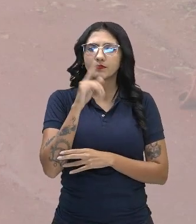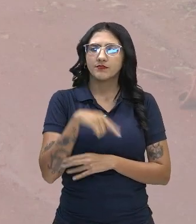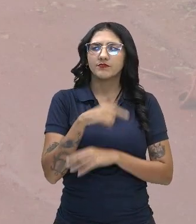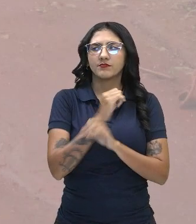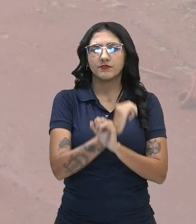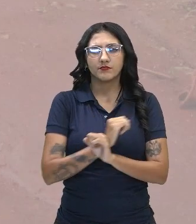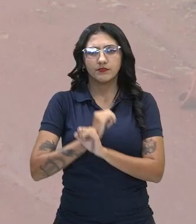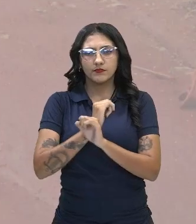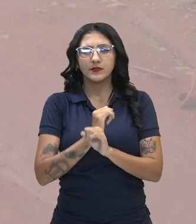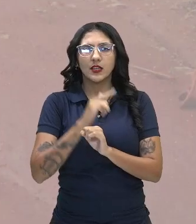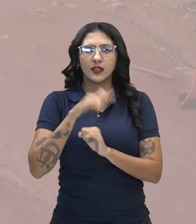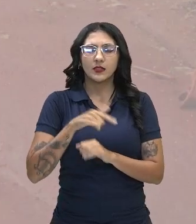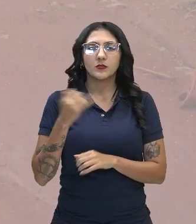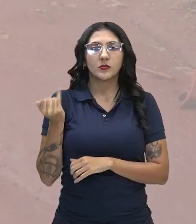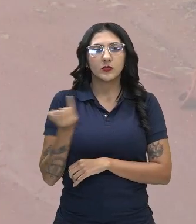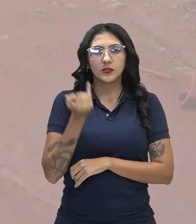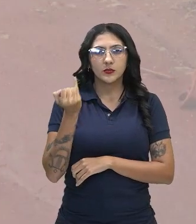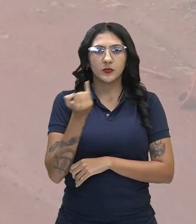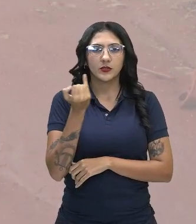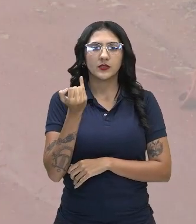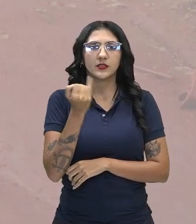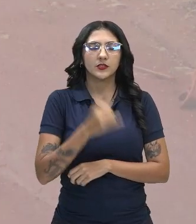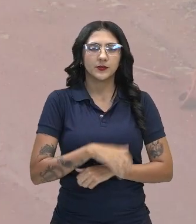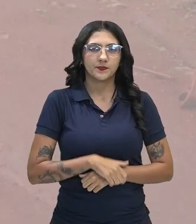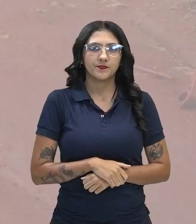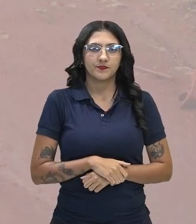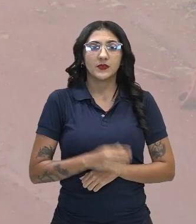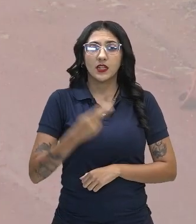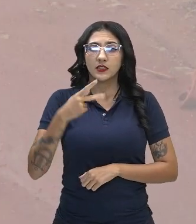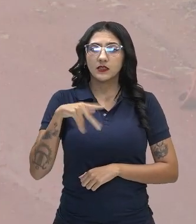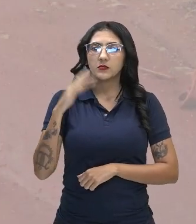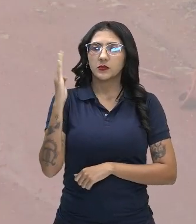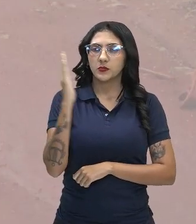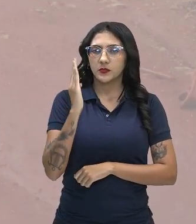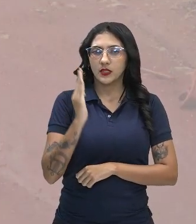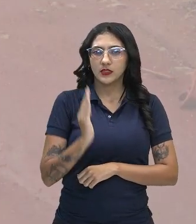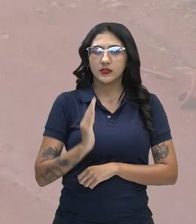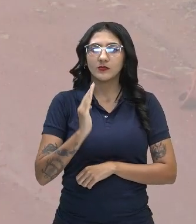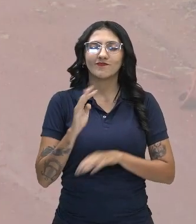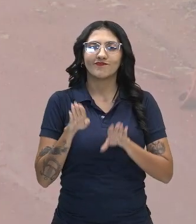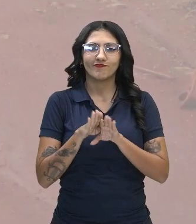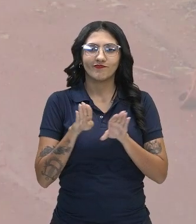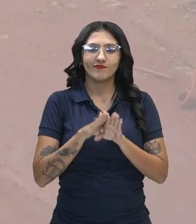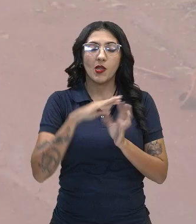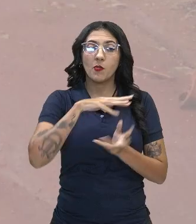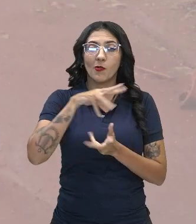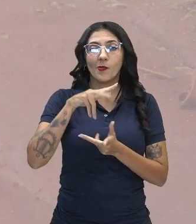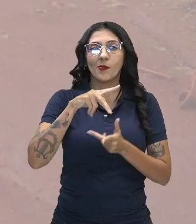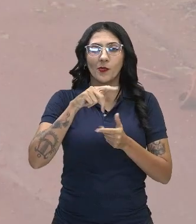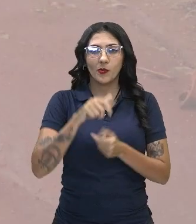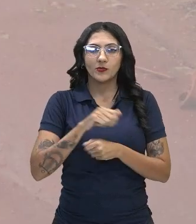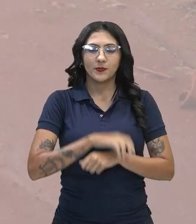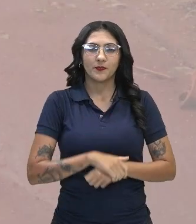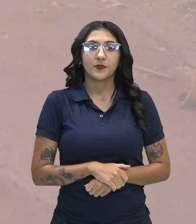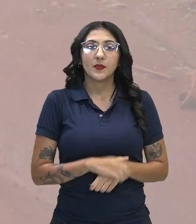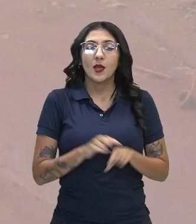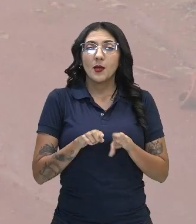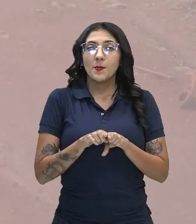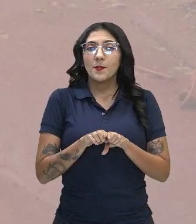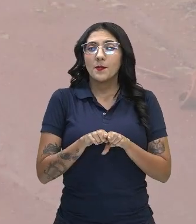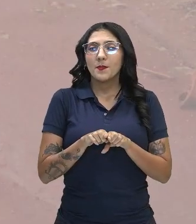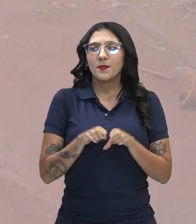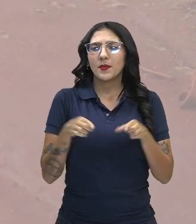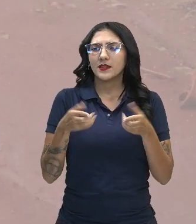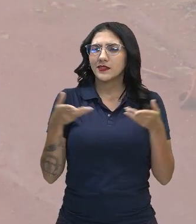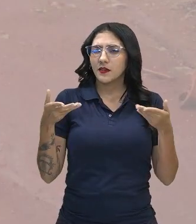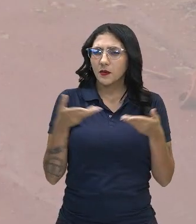é fundamental, não só para o Brasil, mas para o mundo. E aí, para falar disso, a gente traz